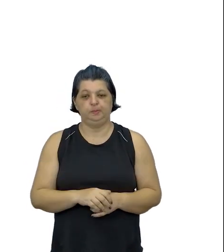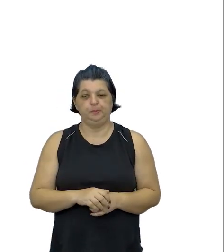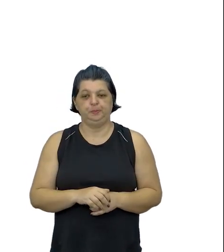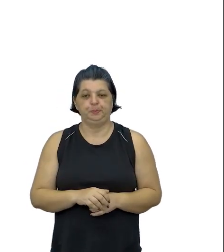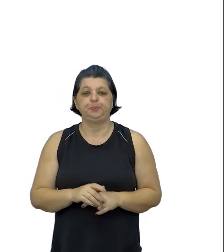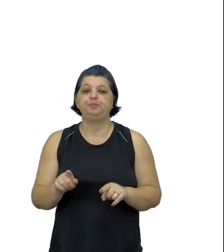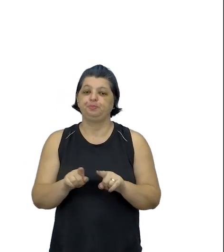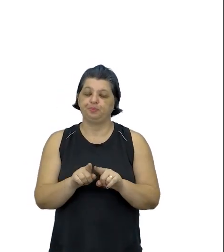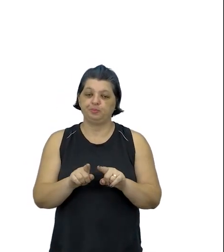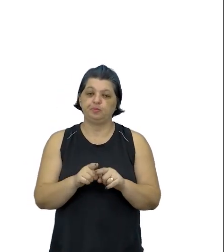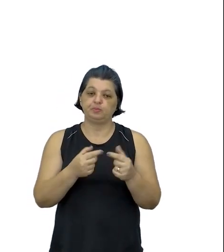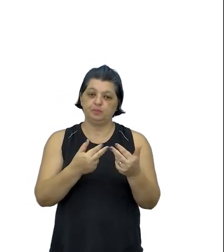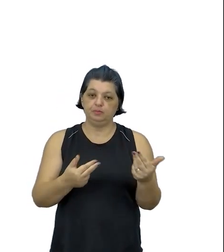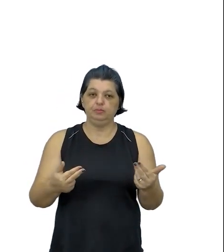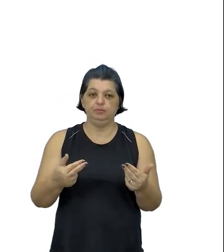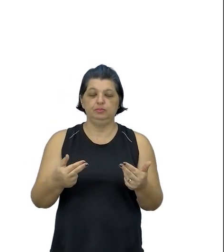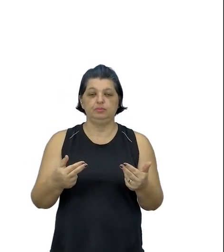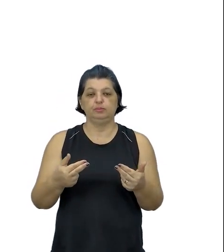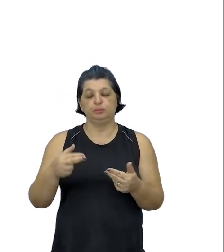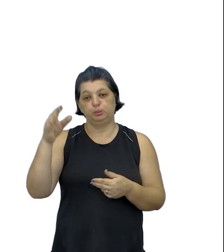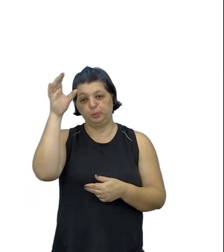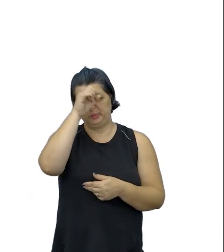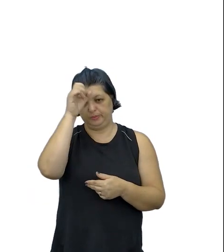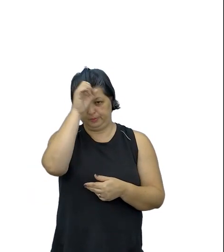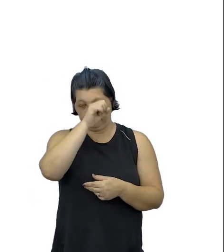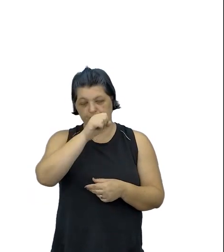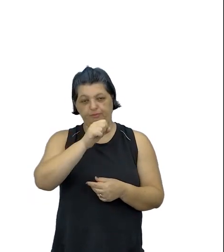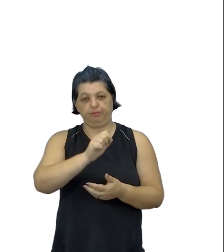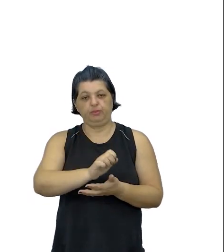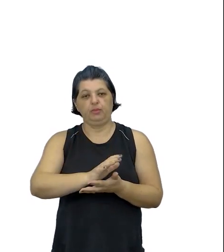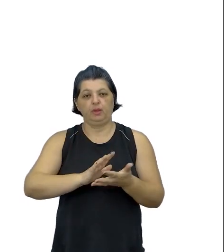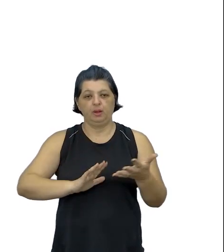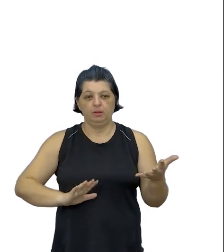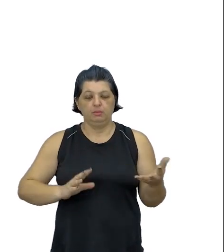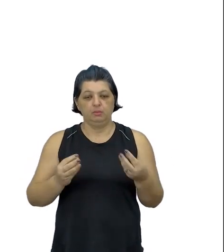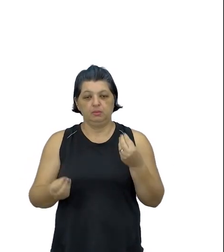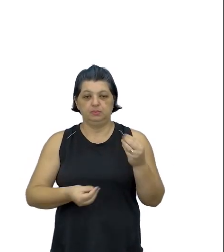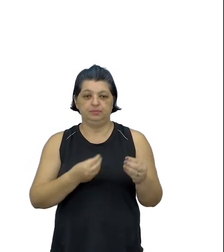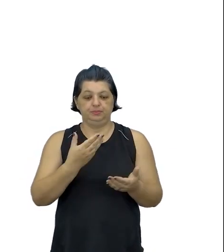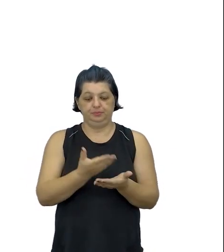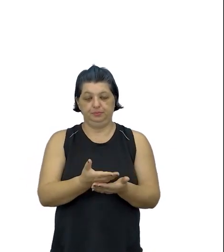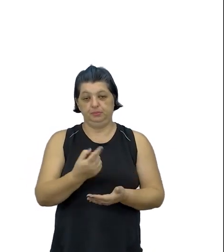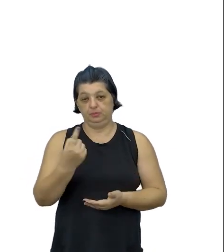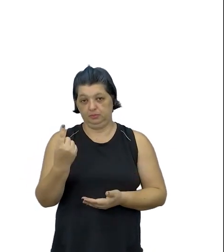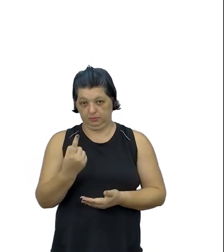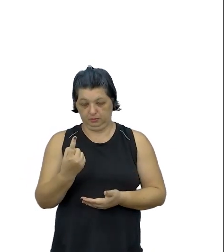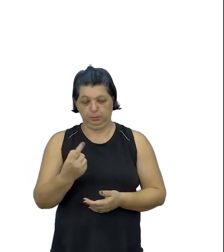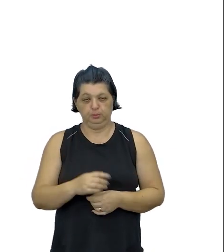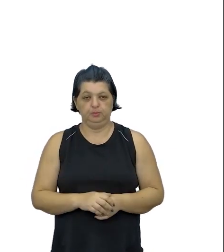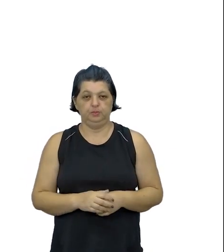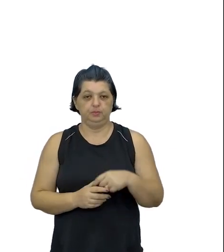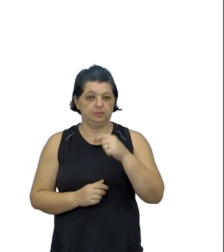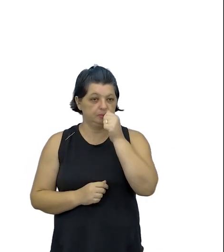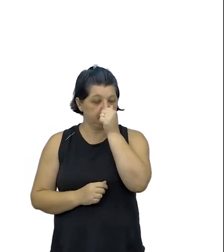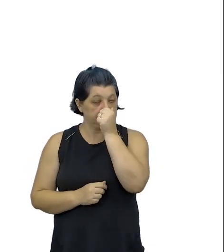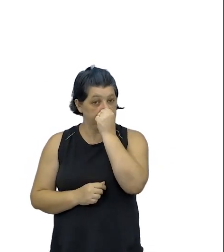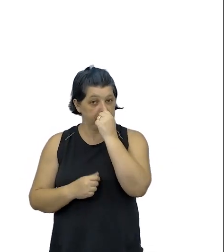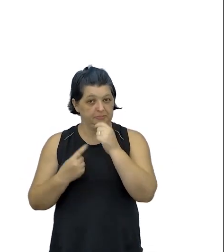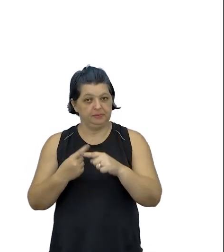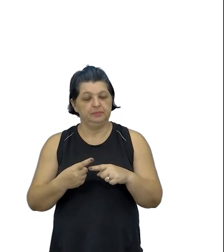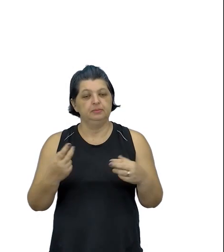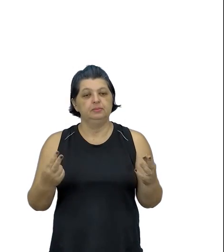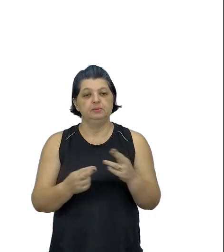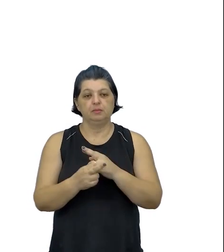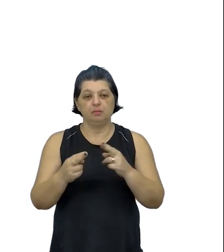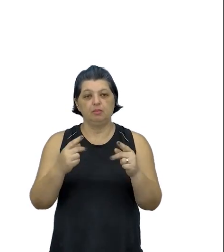dessa situação de aprendizagem, nessa aula 1, os estudantes precisam mobilizar conhecimentos relativos